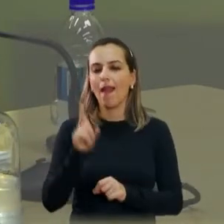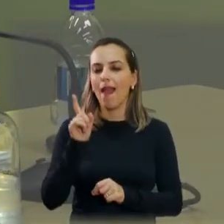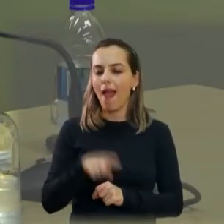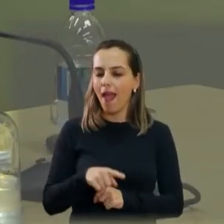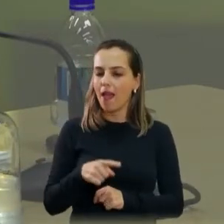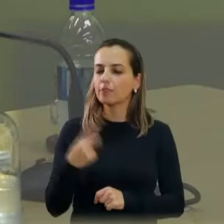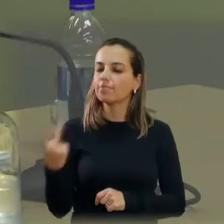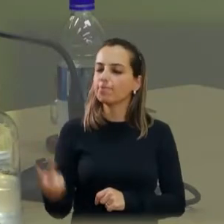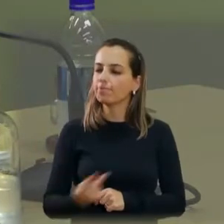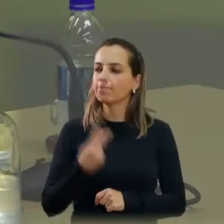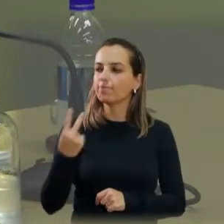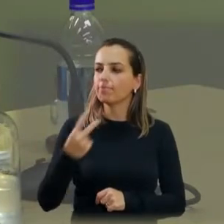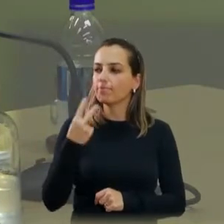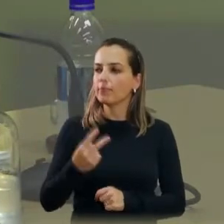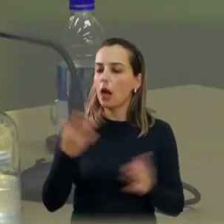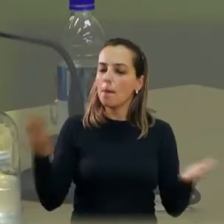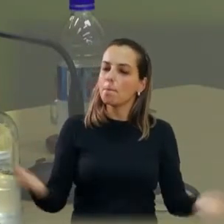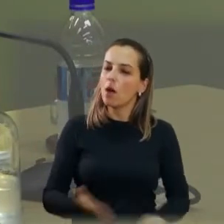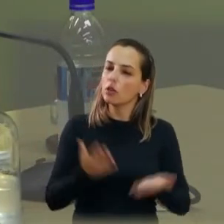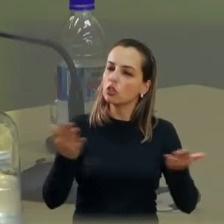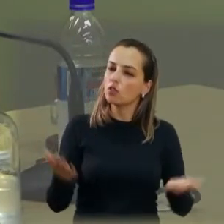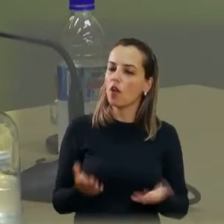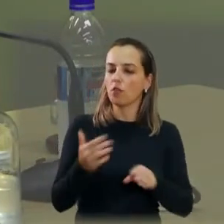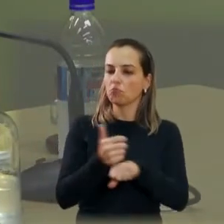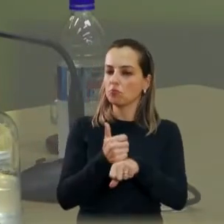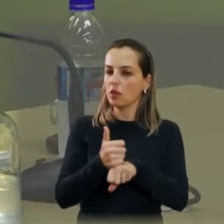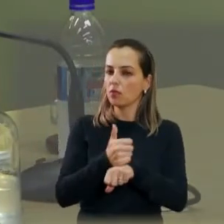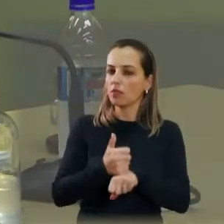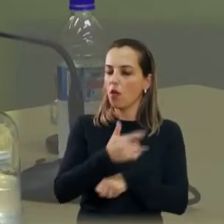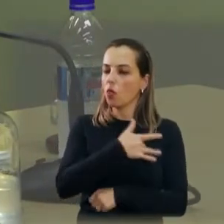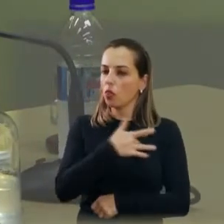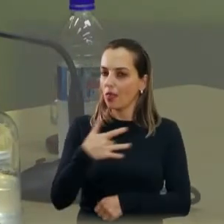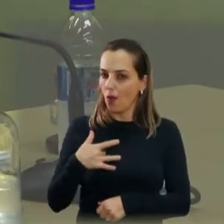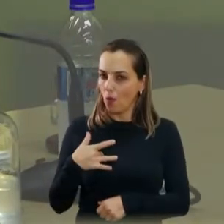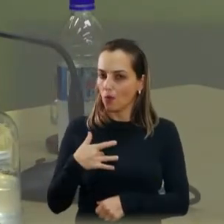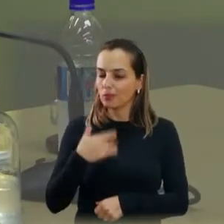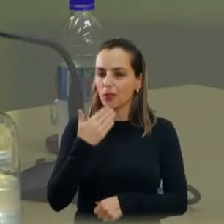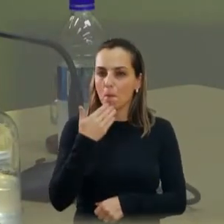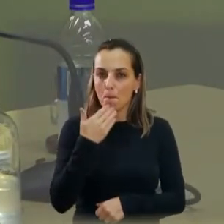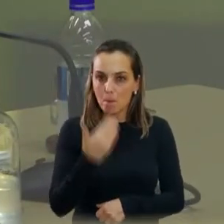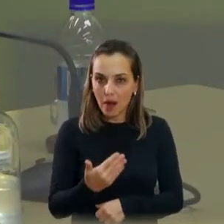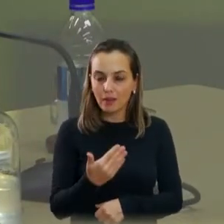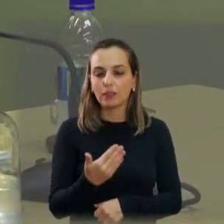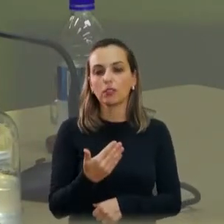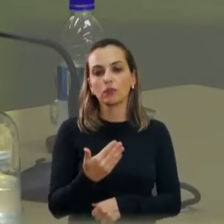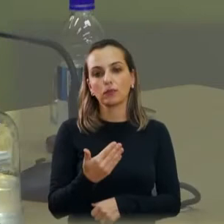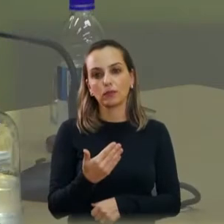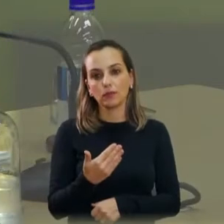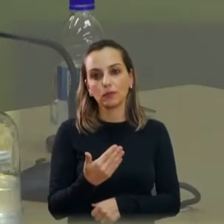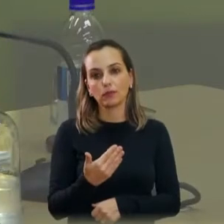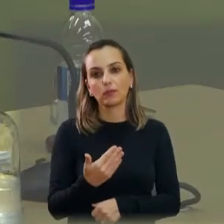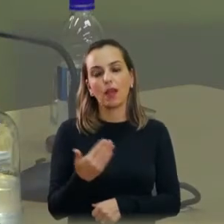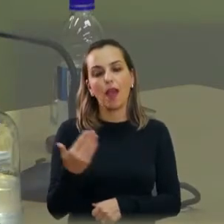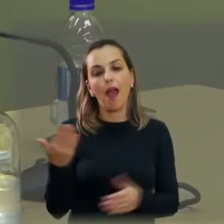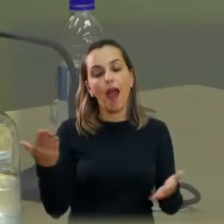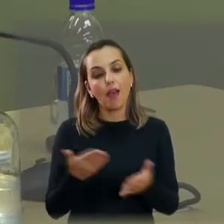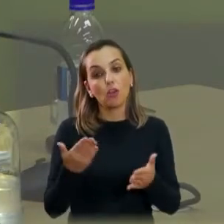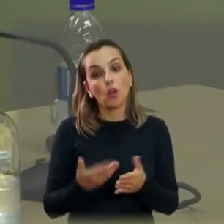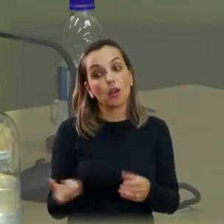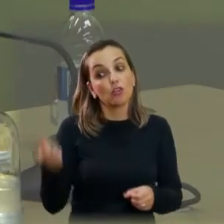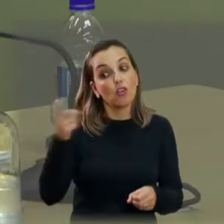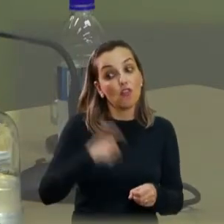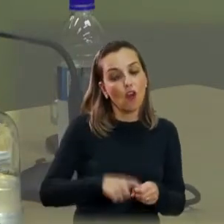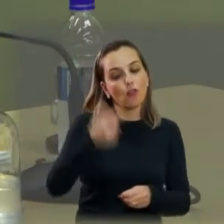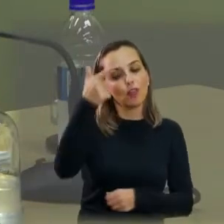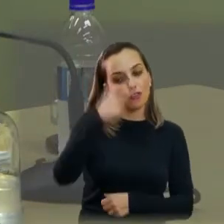para motivar os profissionais de saúde. Eu peço e eu acho que está na hora da gente voltar a